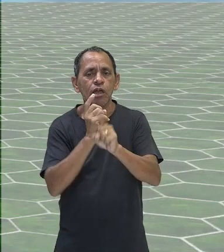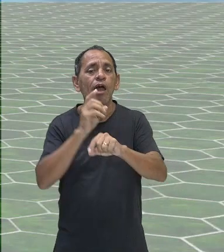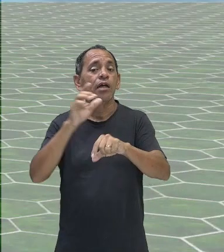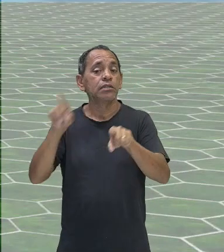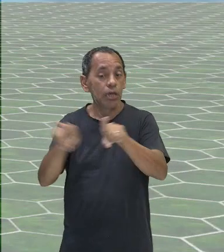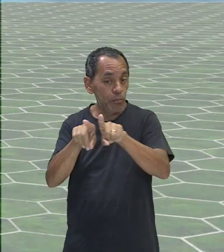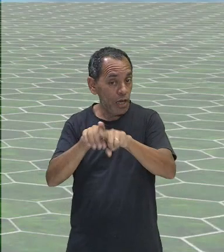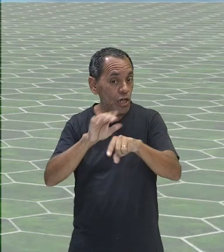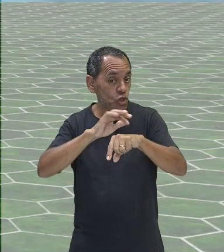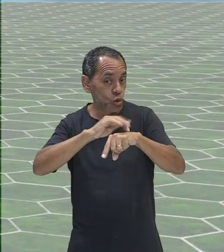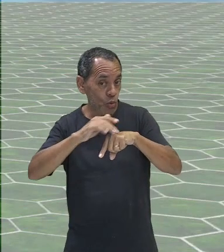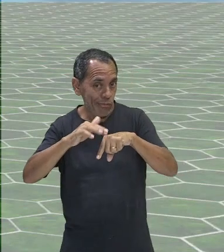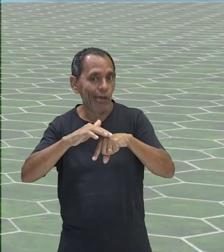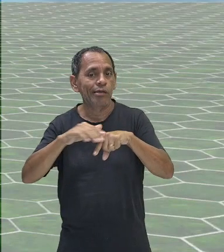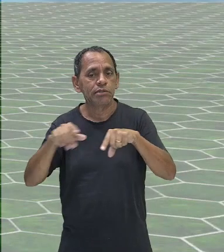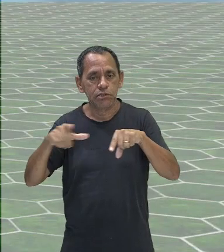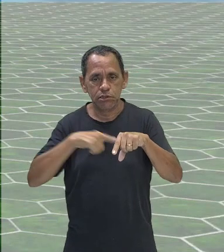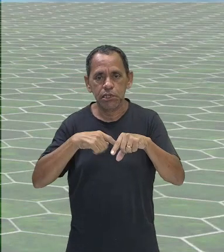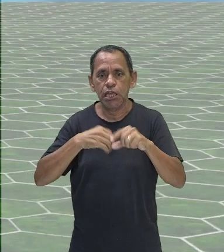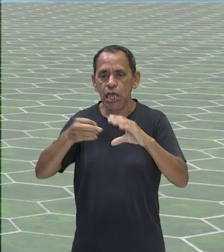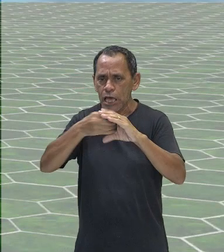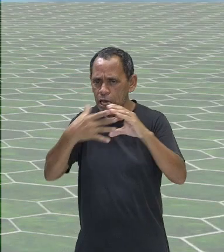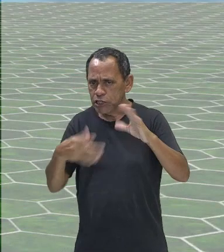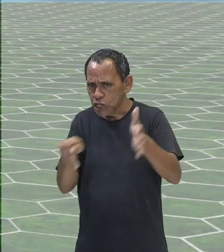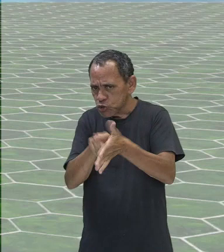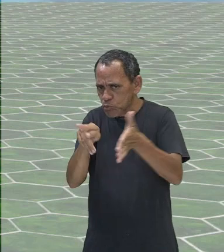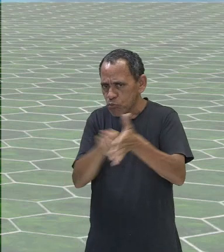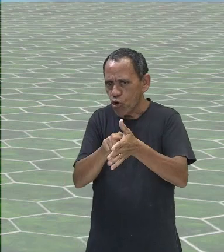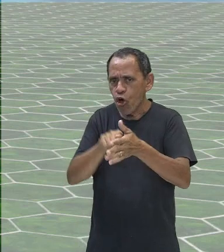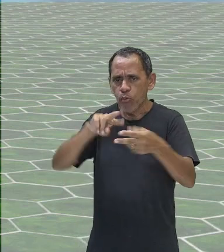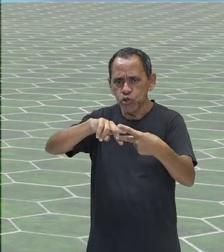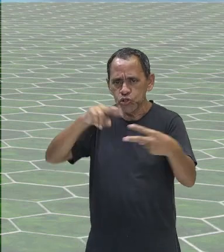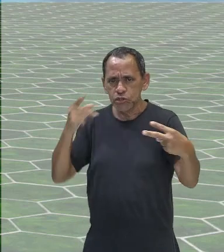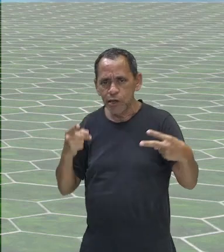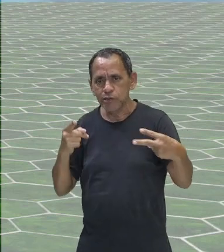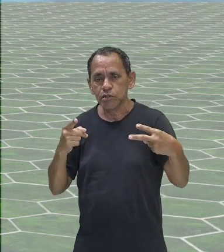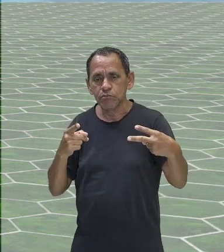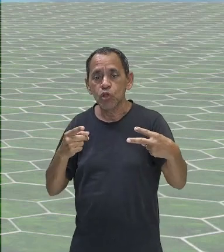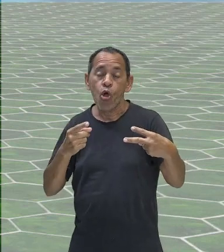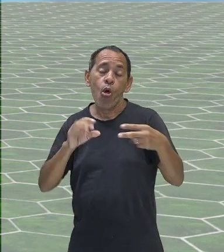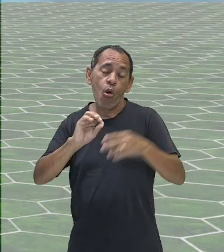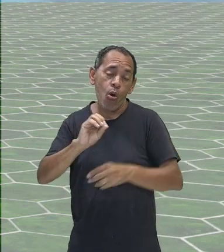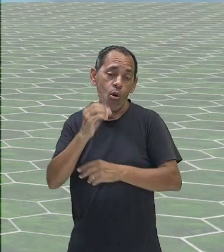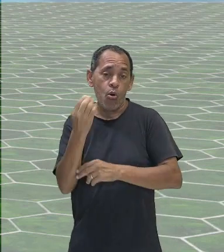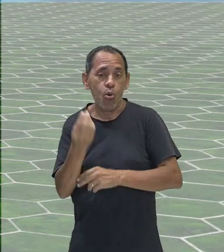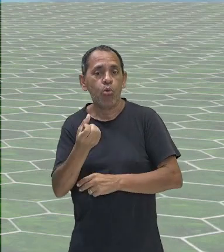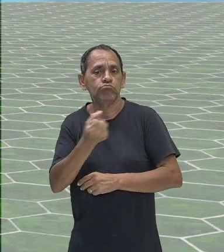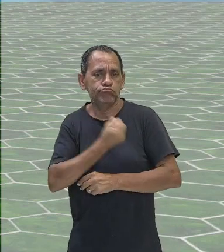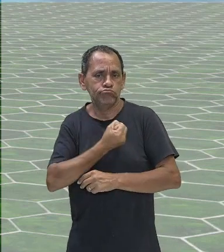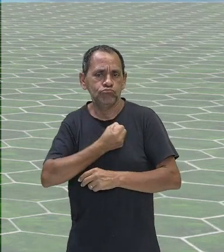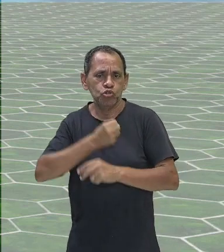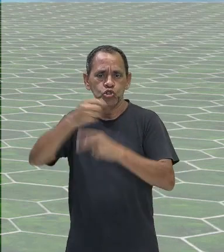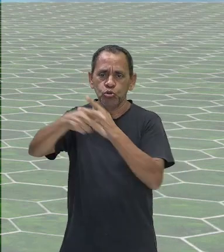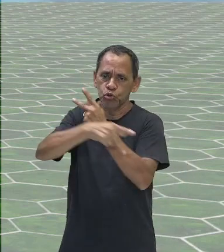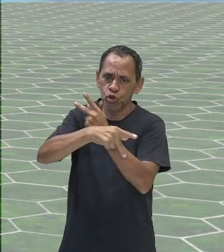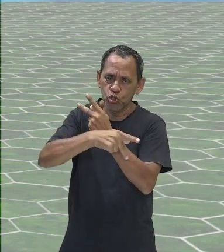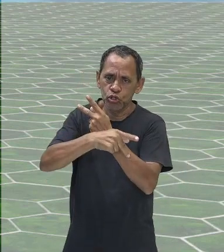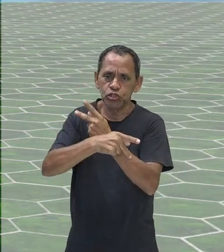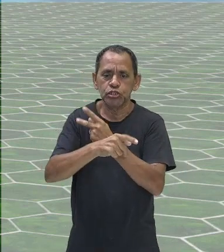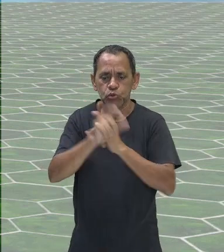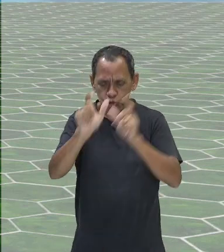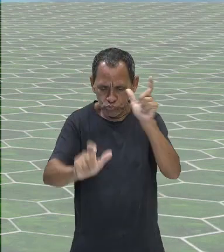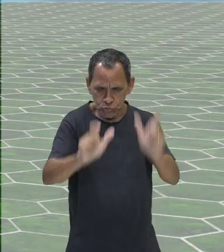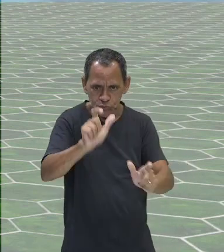doenças que têm essas características genéticas ou pelo número de cromossomos, né, nos